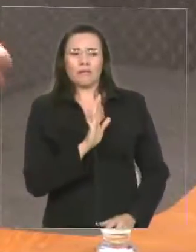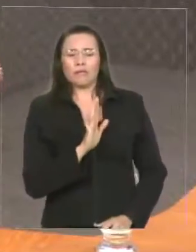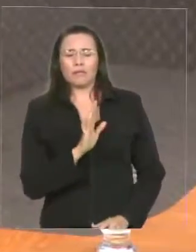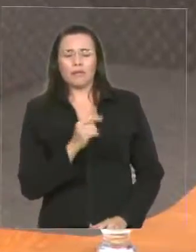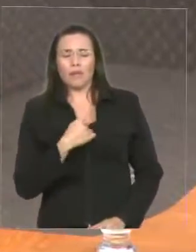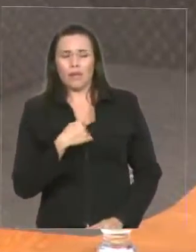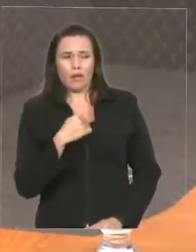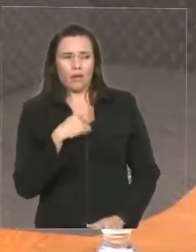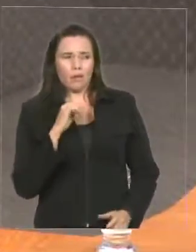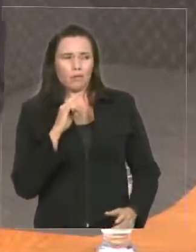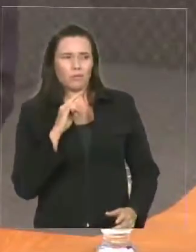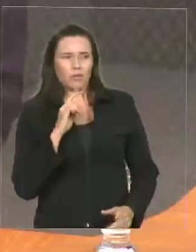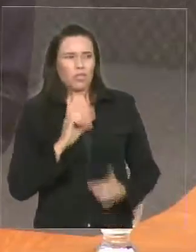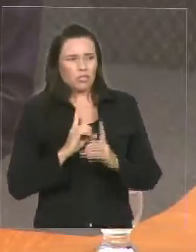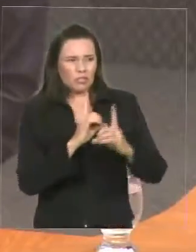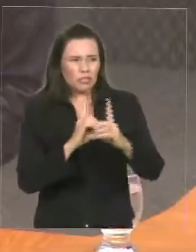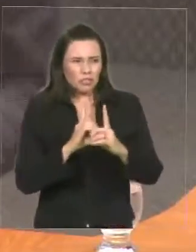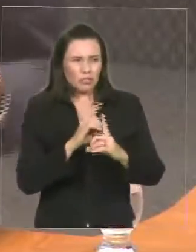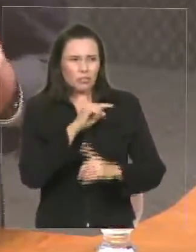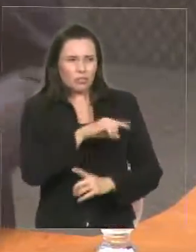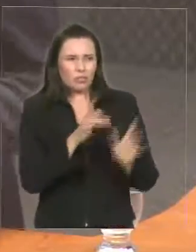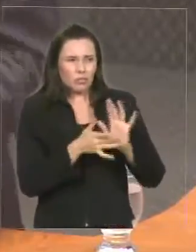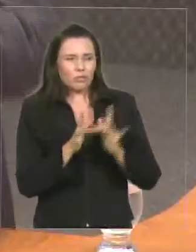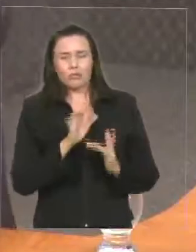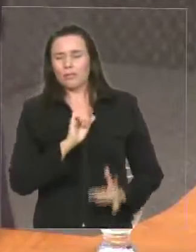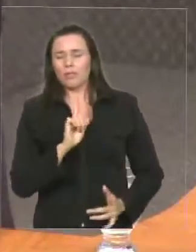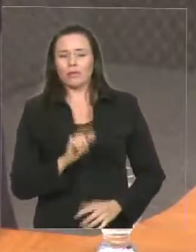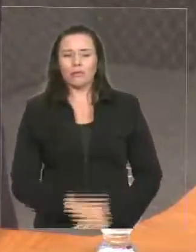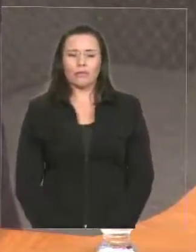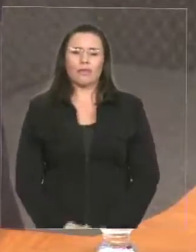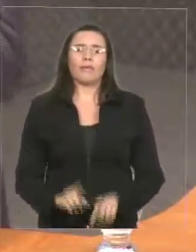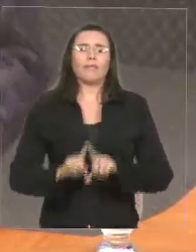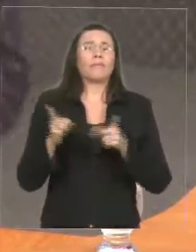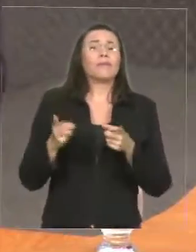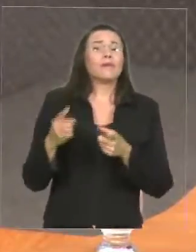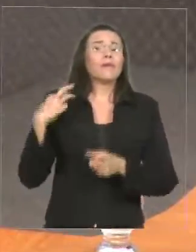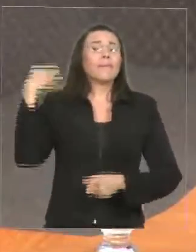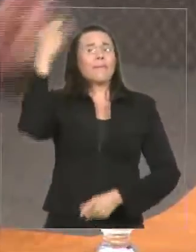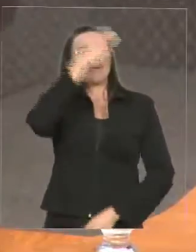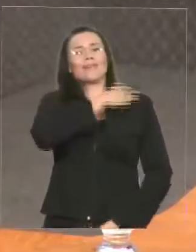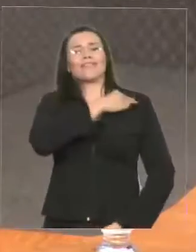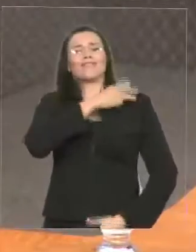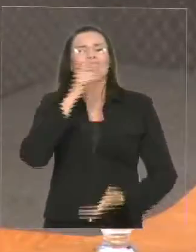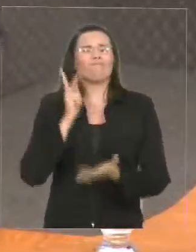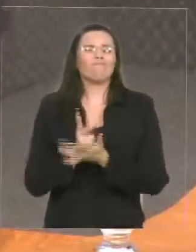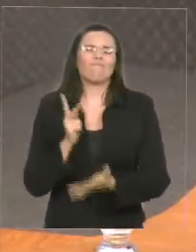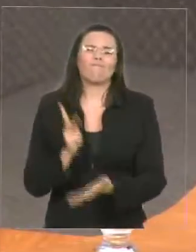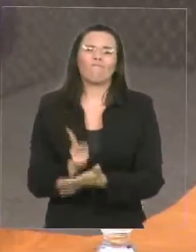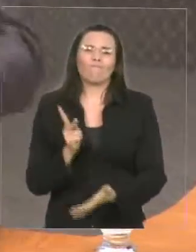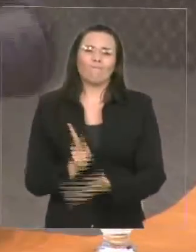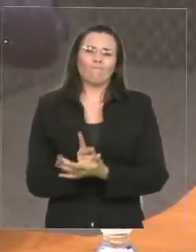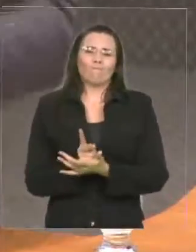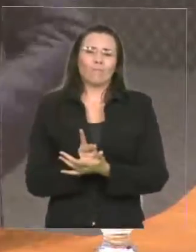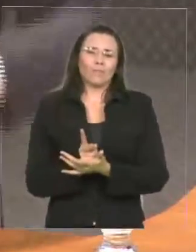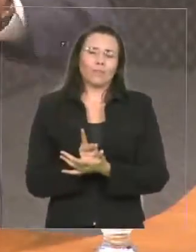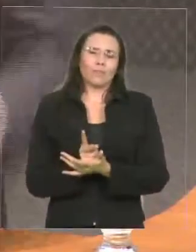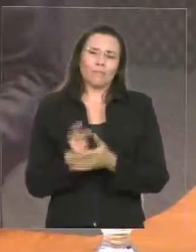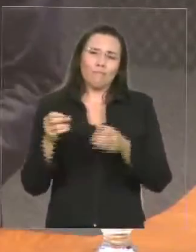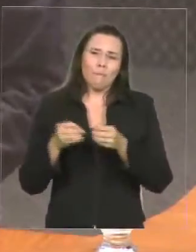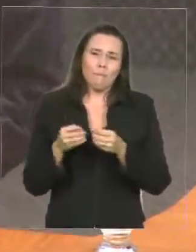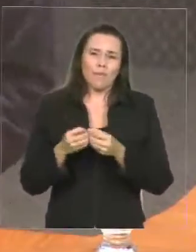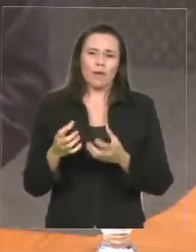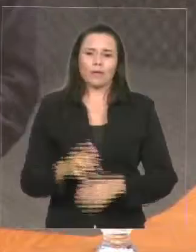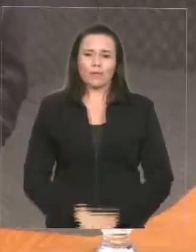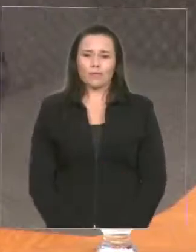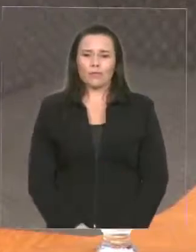que era o sentido másculo, a ponto de imaginar que um espartano às vezes era bissexual. Não era, é porque ele fazia na verdade o culto